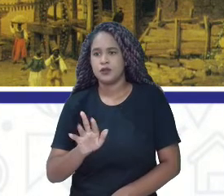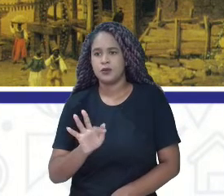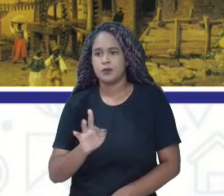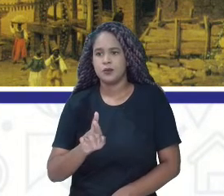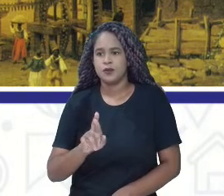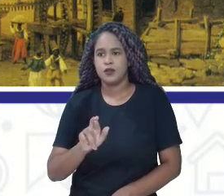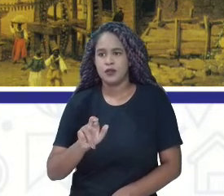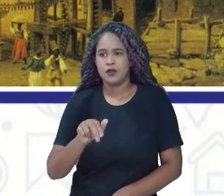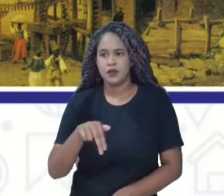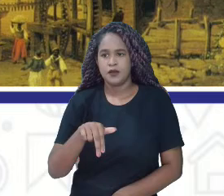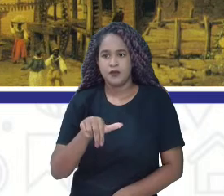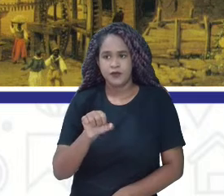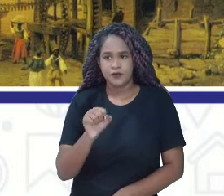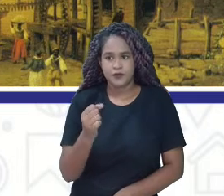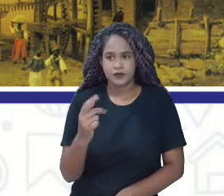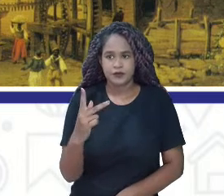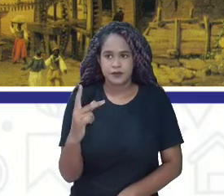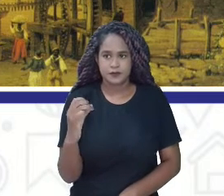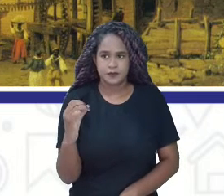Essa pintura foi feita em